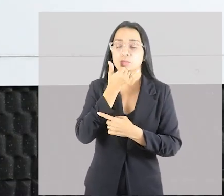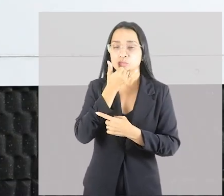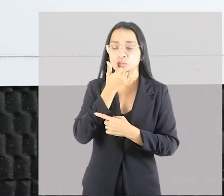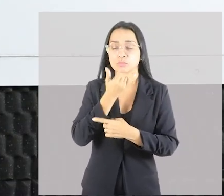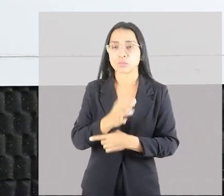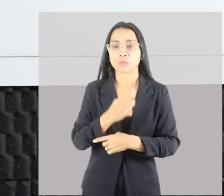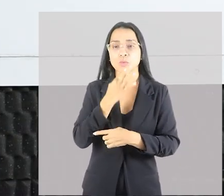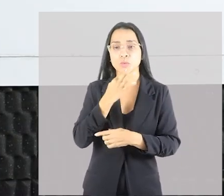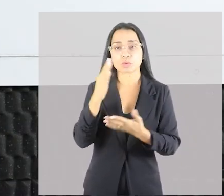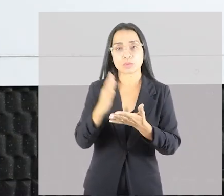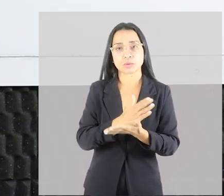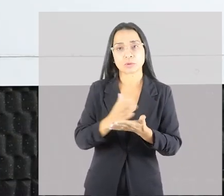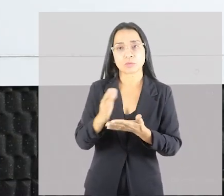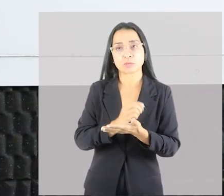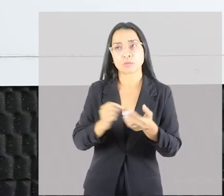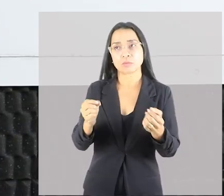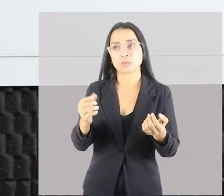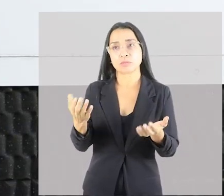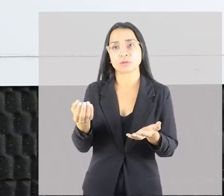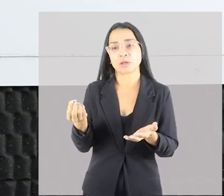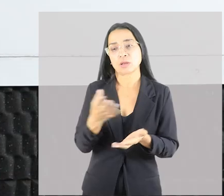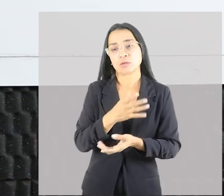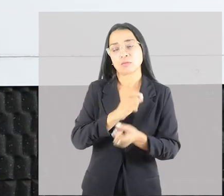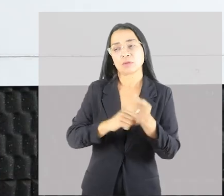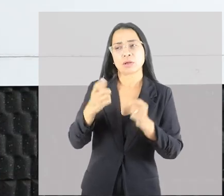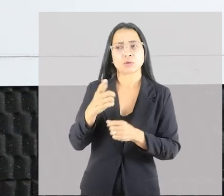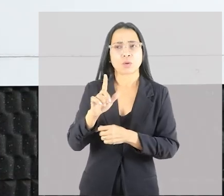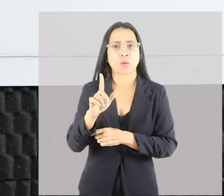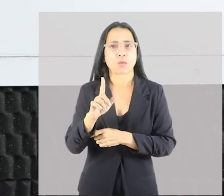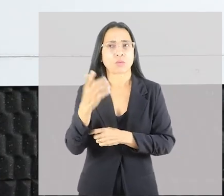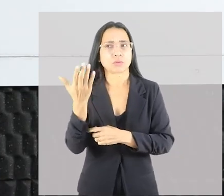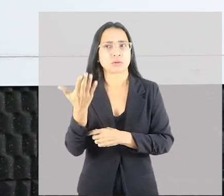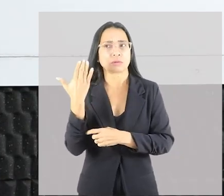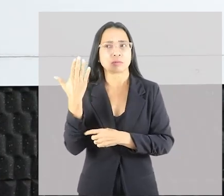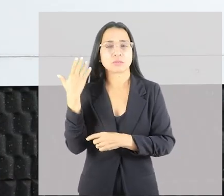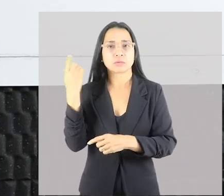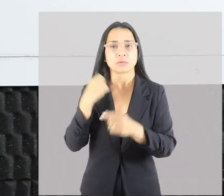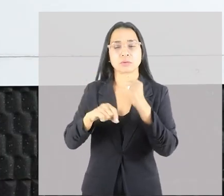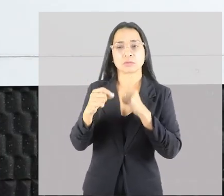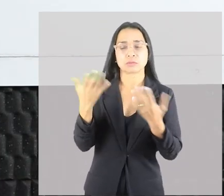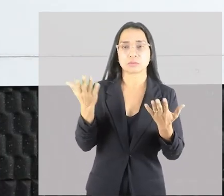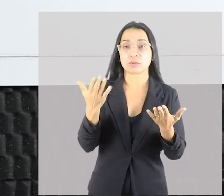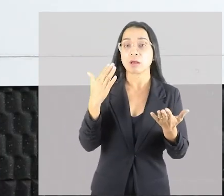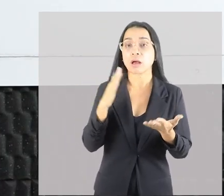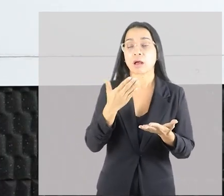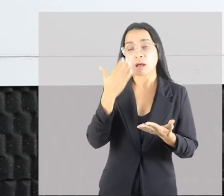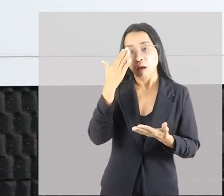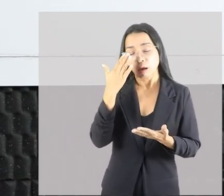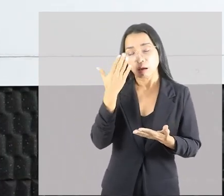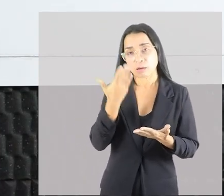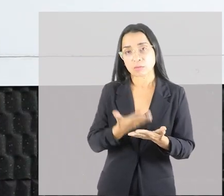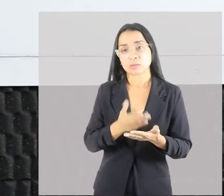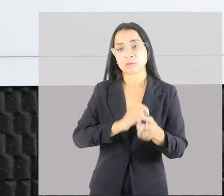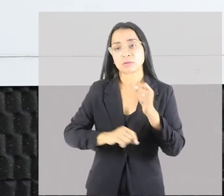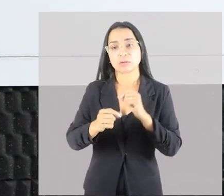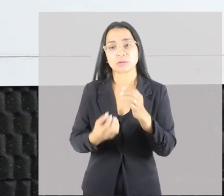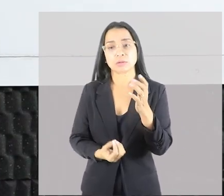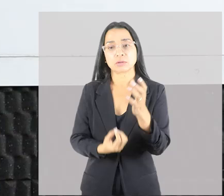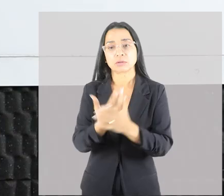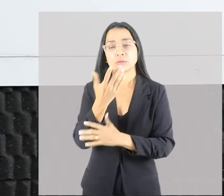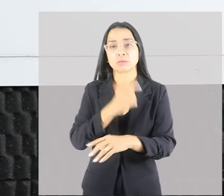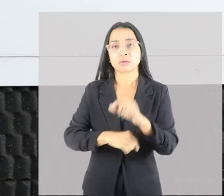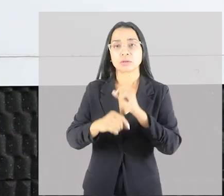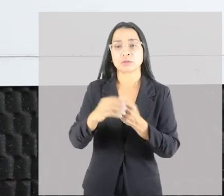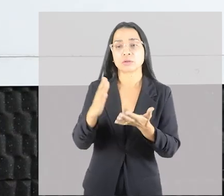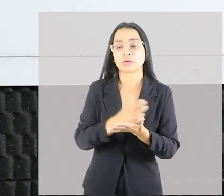outras não, alguma é novidade, umas já são mais antigas, né? Mas que com certeza aí já apareceram em algumas questões que